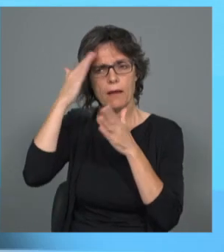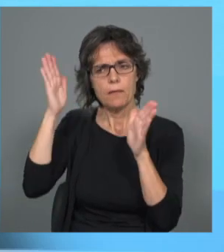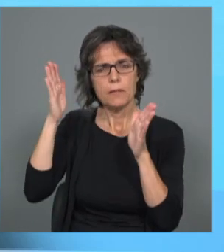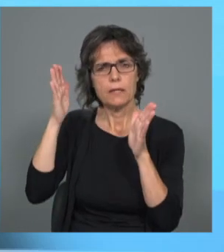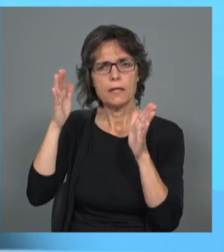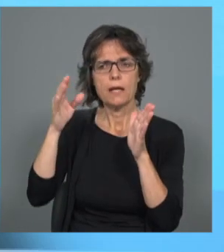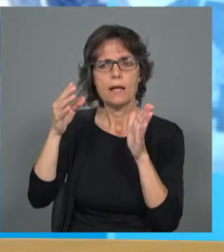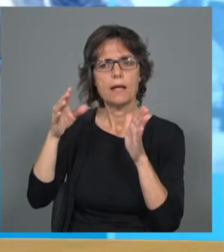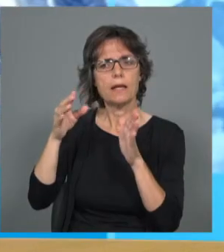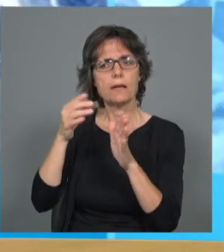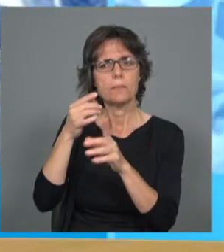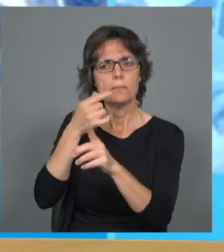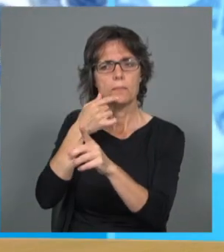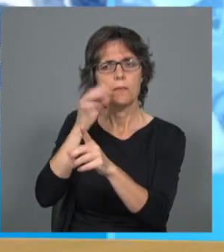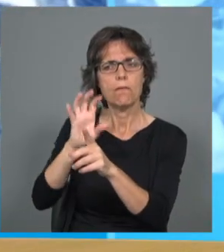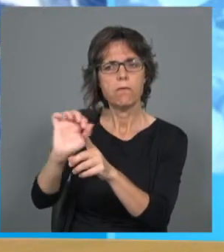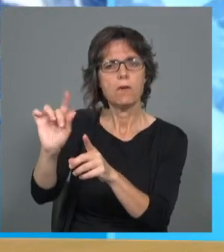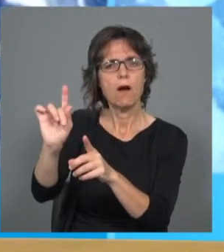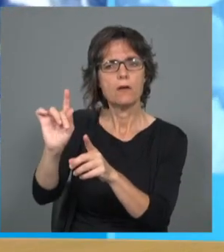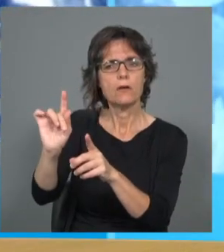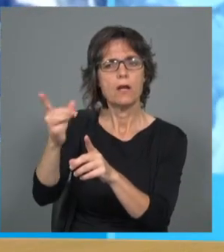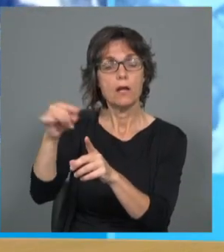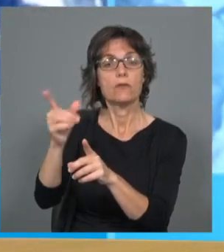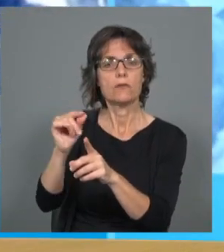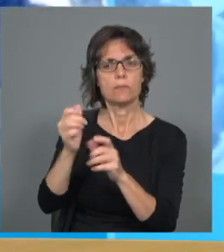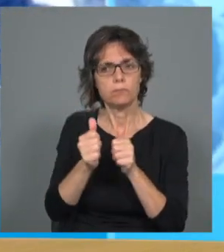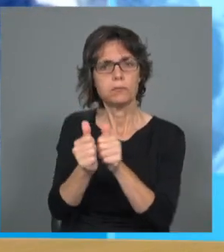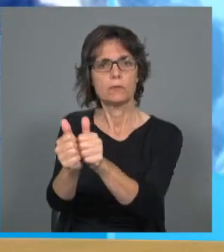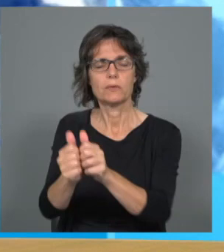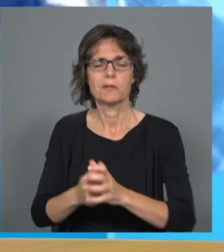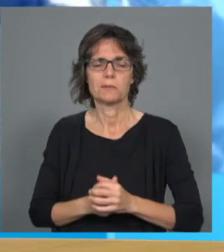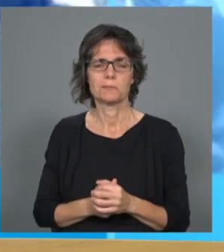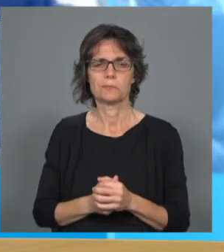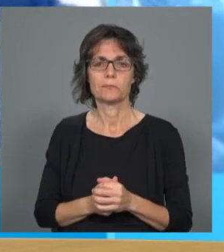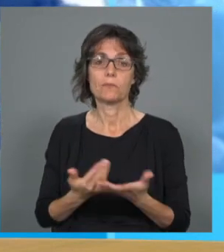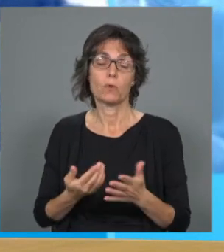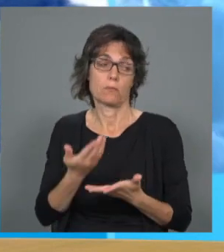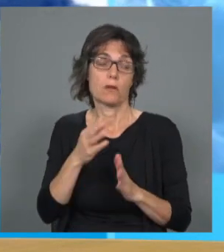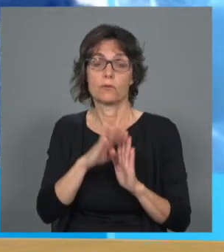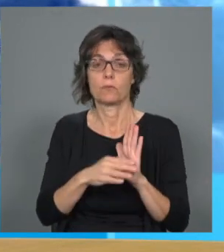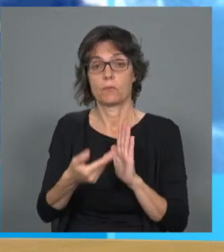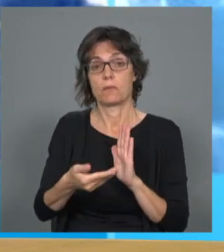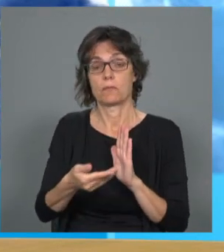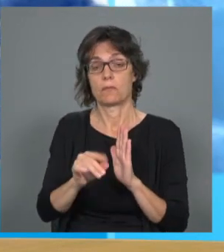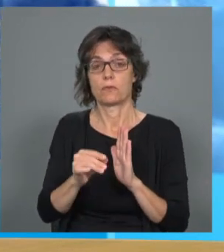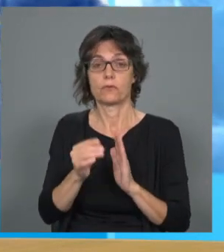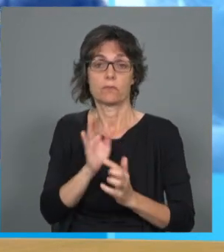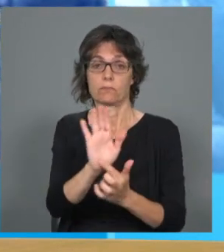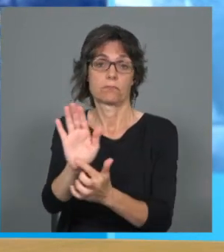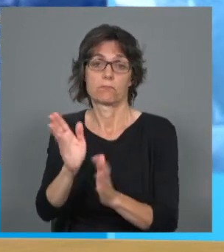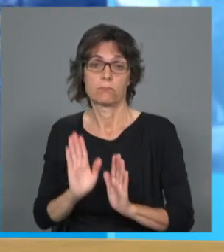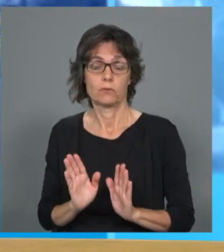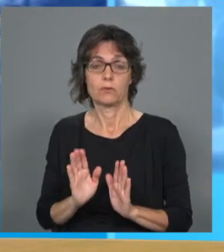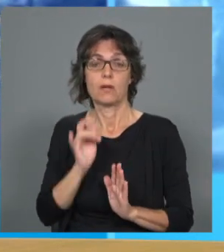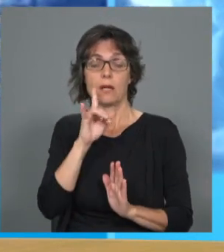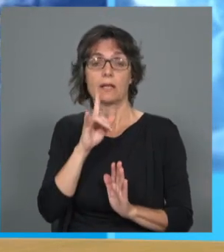fazer? Eu penso que este programa que nós estamos aqui, este momento, tem mostrado exatamente isso. Ou seja, quem já faz tem tido essa capacidade